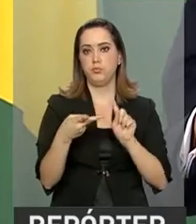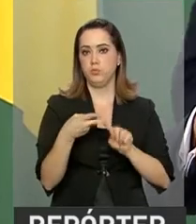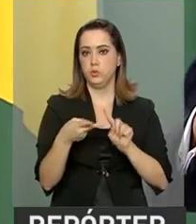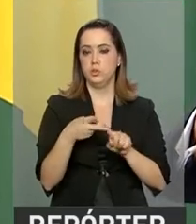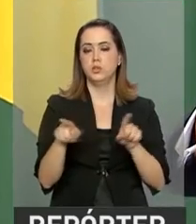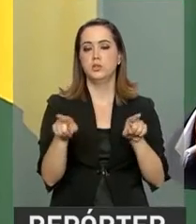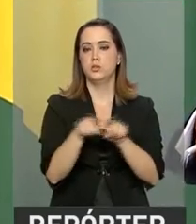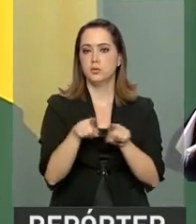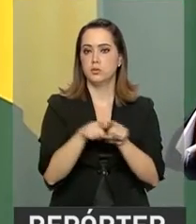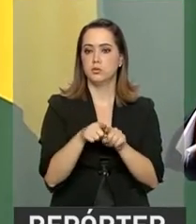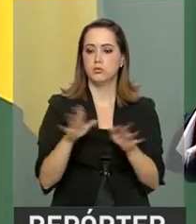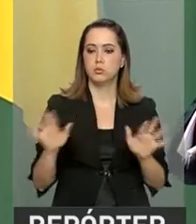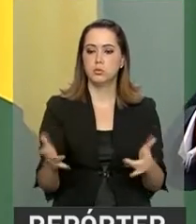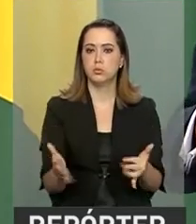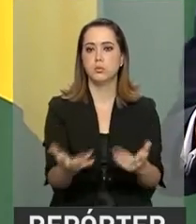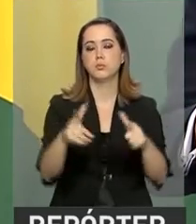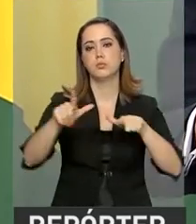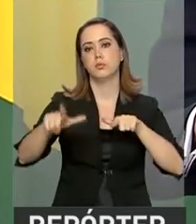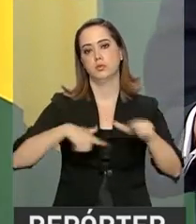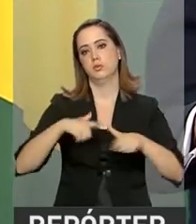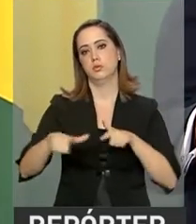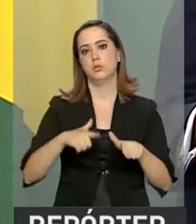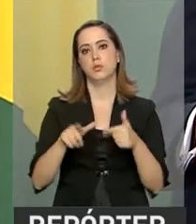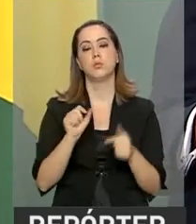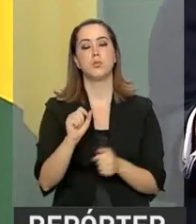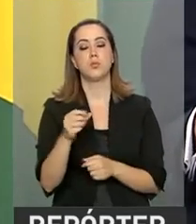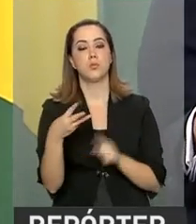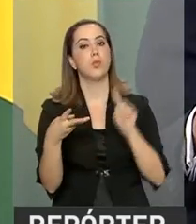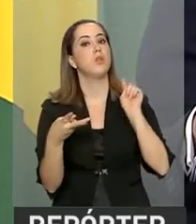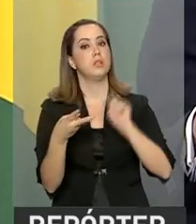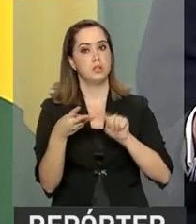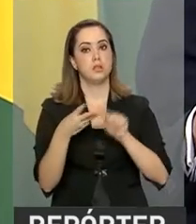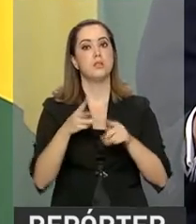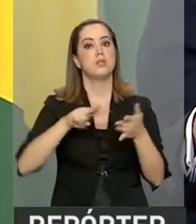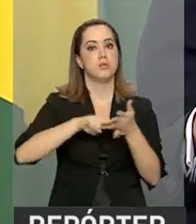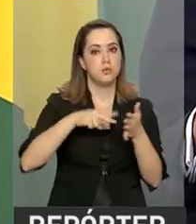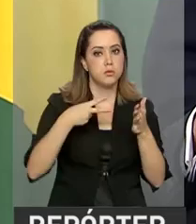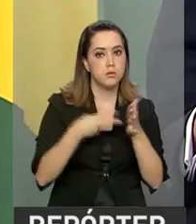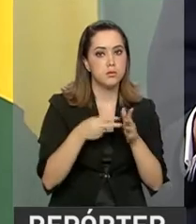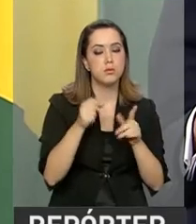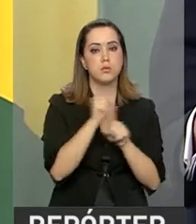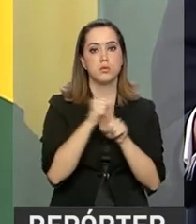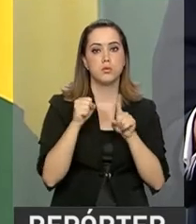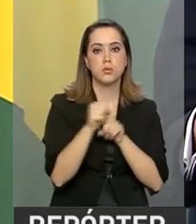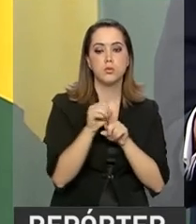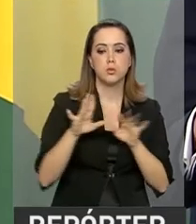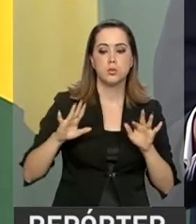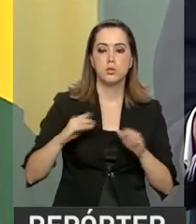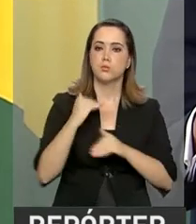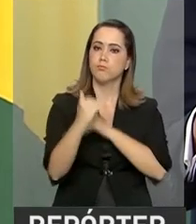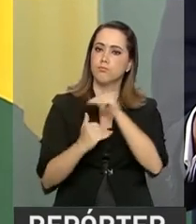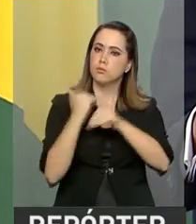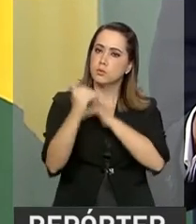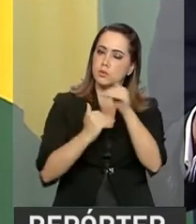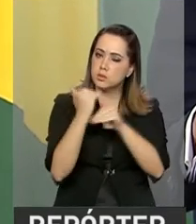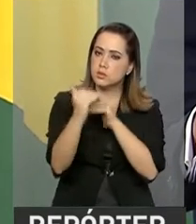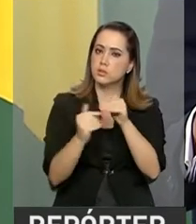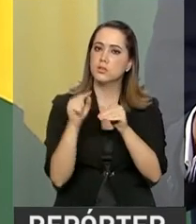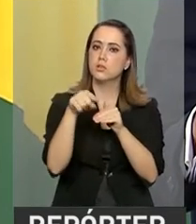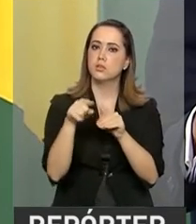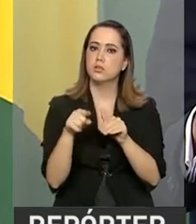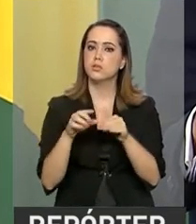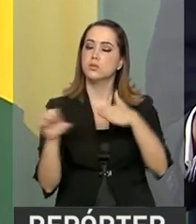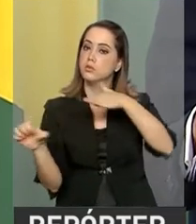fato de gerar emprego em terceiro significado social que é fazer crescer cada vez mais a